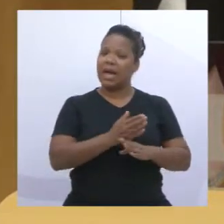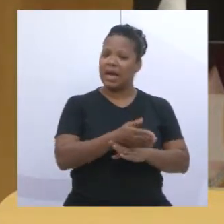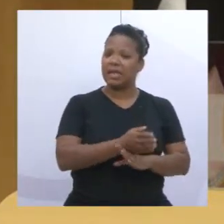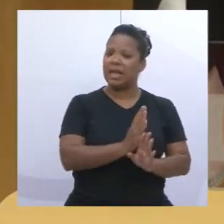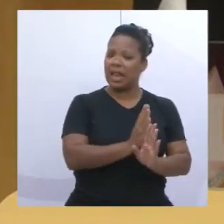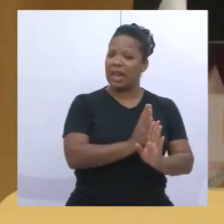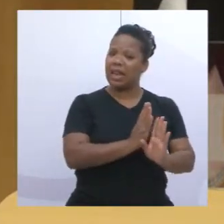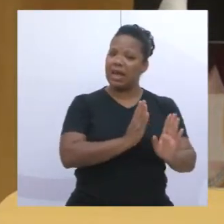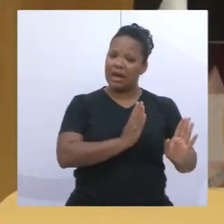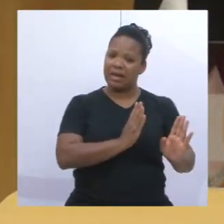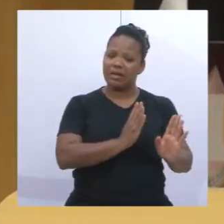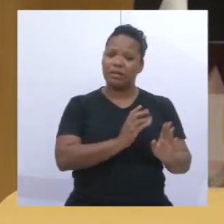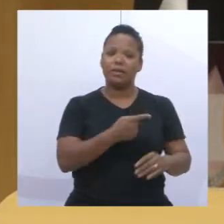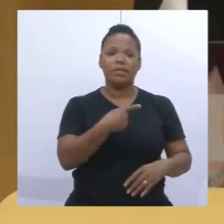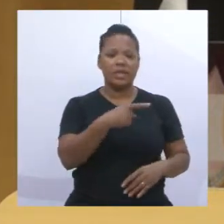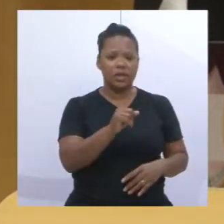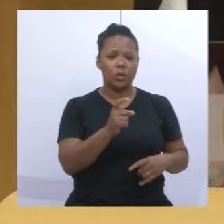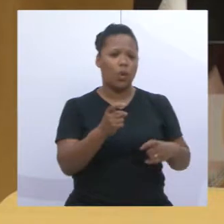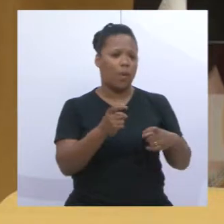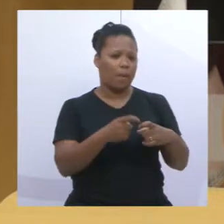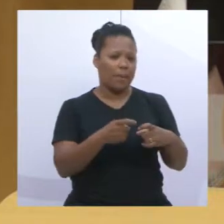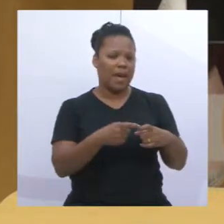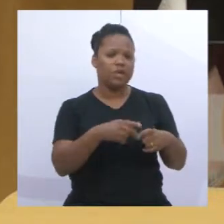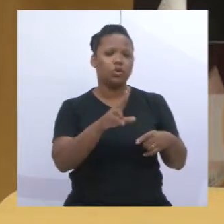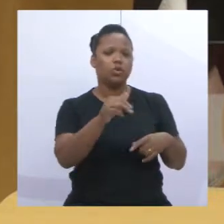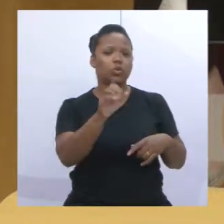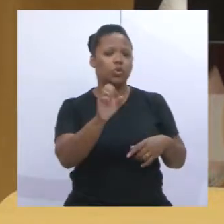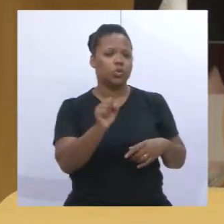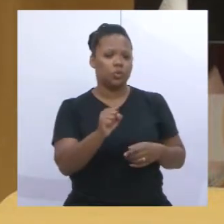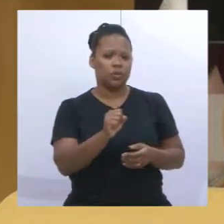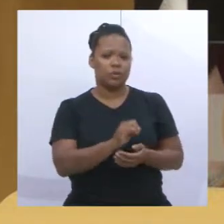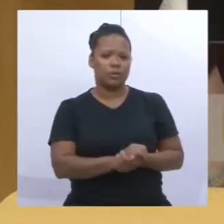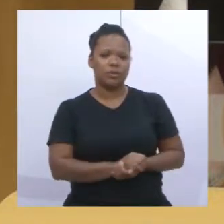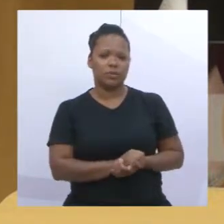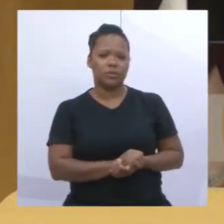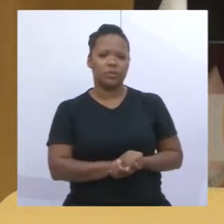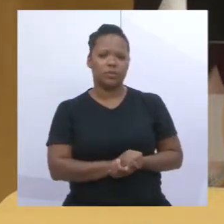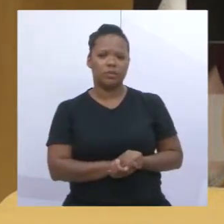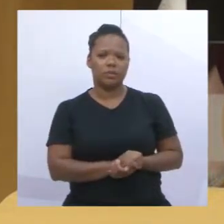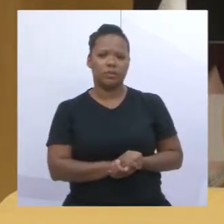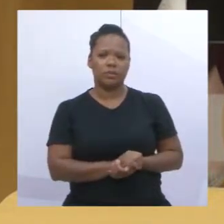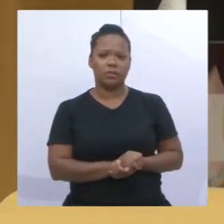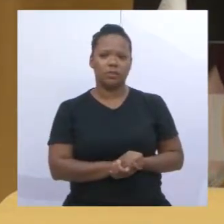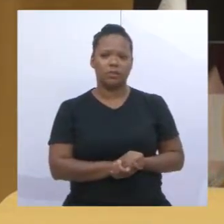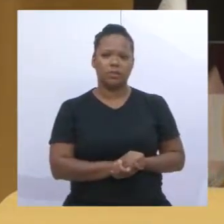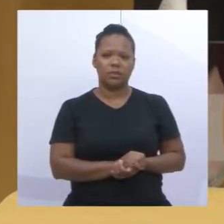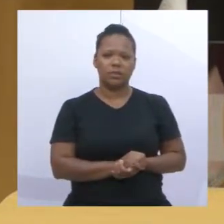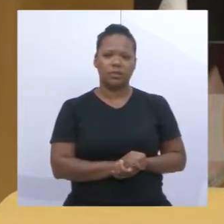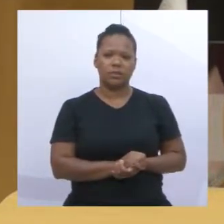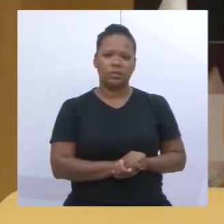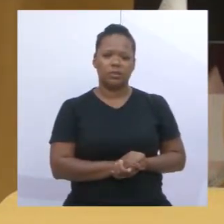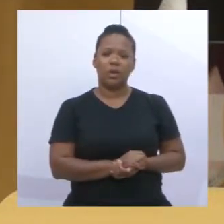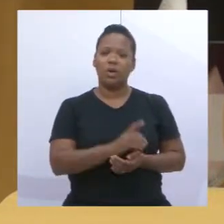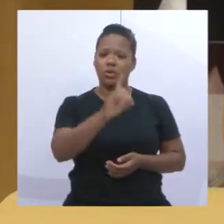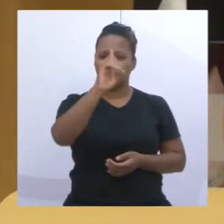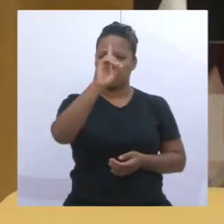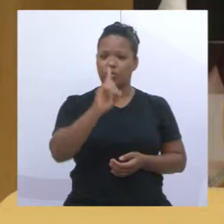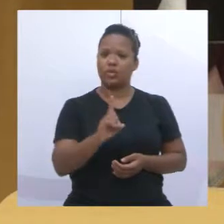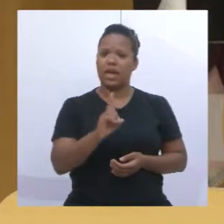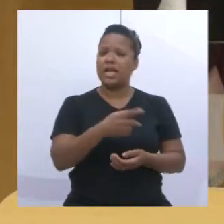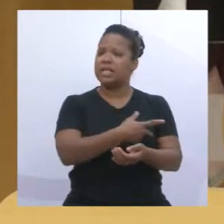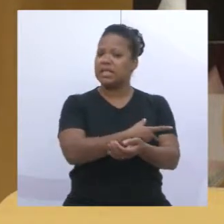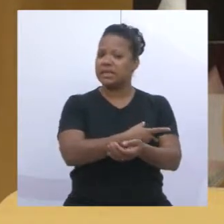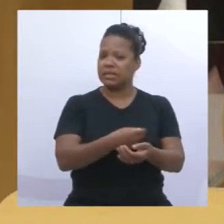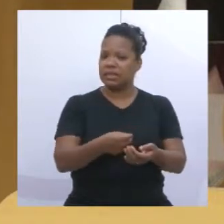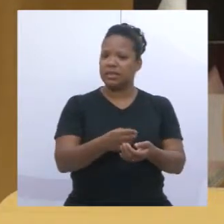pessoa passe por um médico do SUS, para que ela possa ter também ali direito aos exames